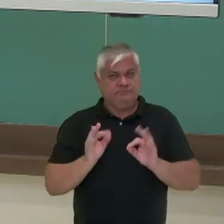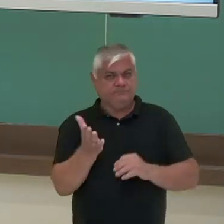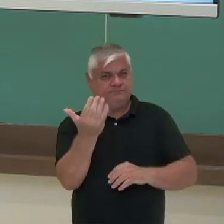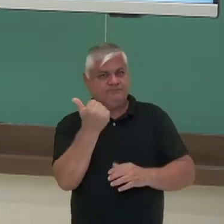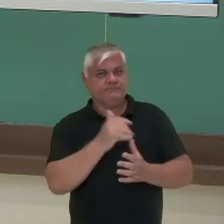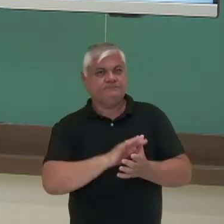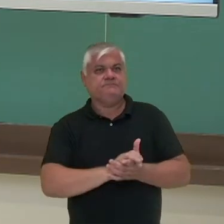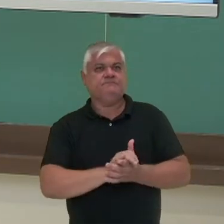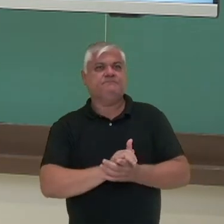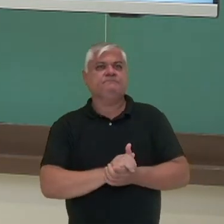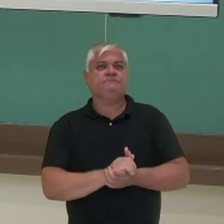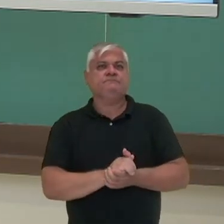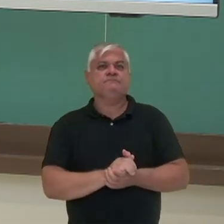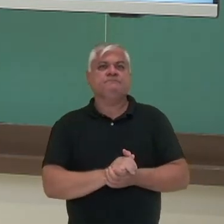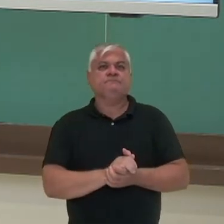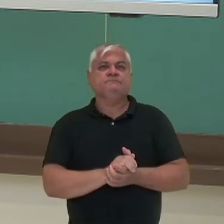adiante?